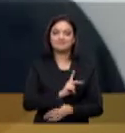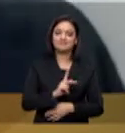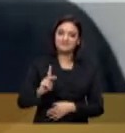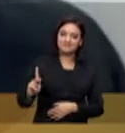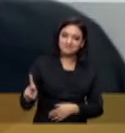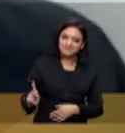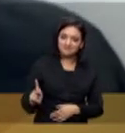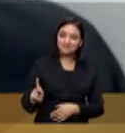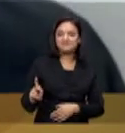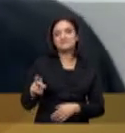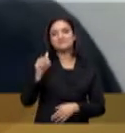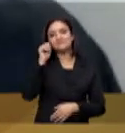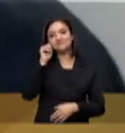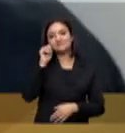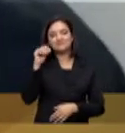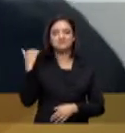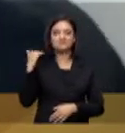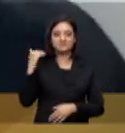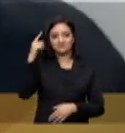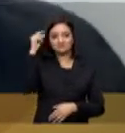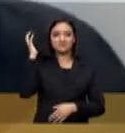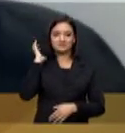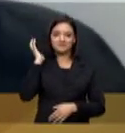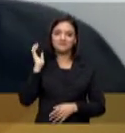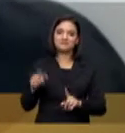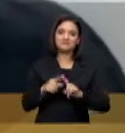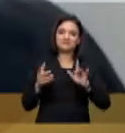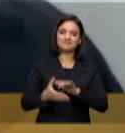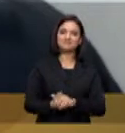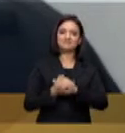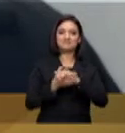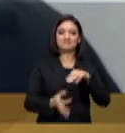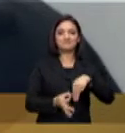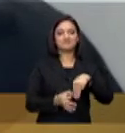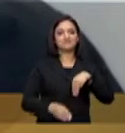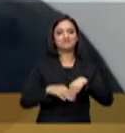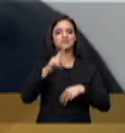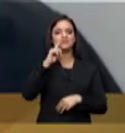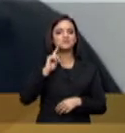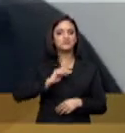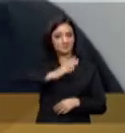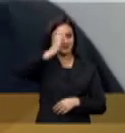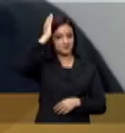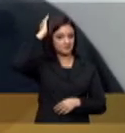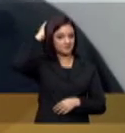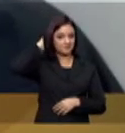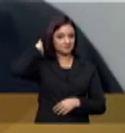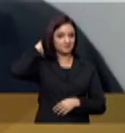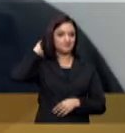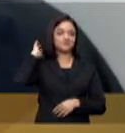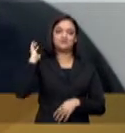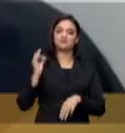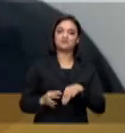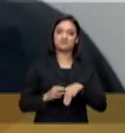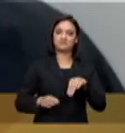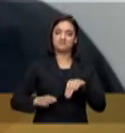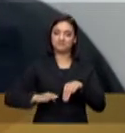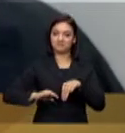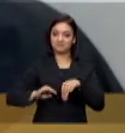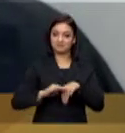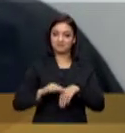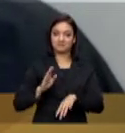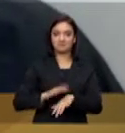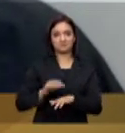saudar esse colegiado ilustre na pessoa do eminente ministro Marco Aurélio de Mello, nosso decano. E saúdo,